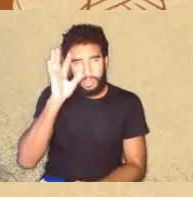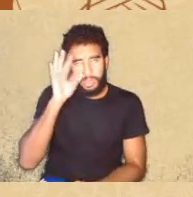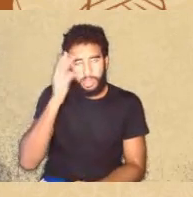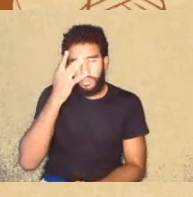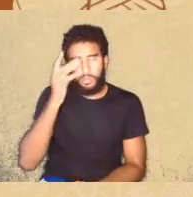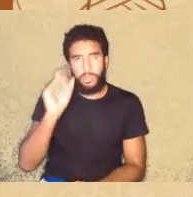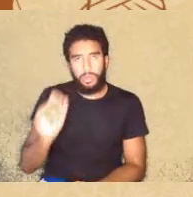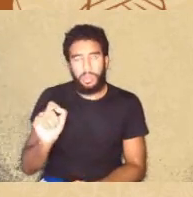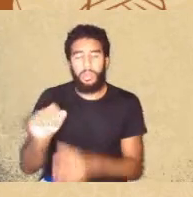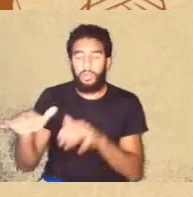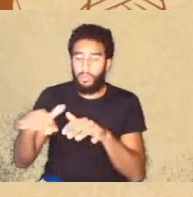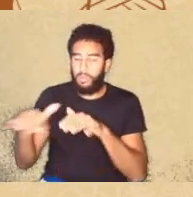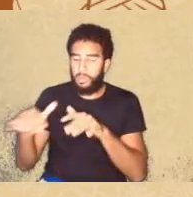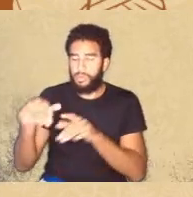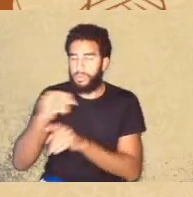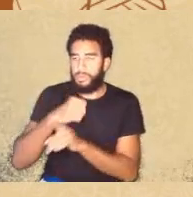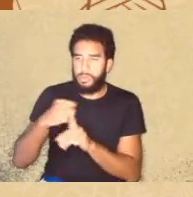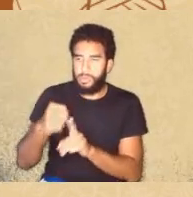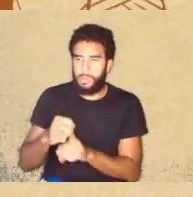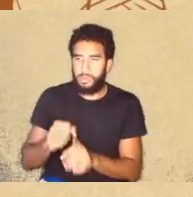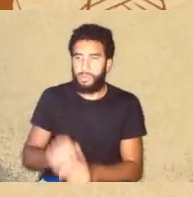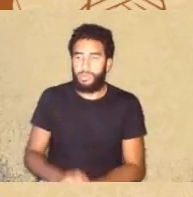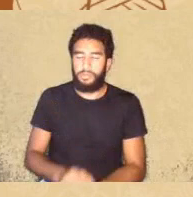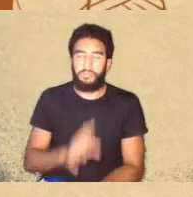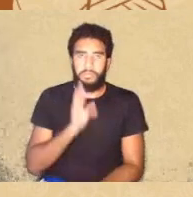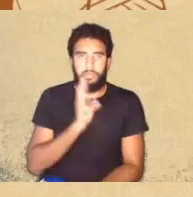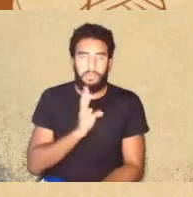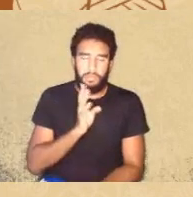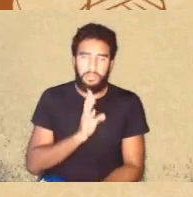eu que acompanhei muito esse trajeto,